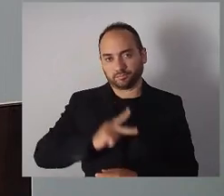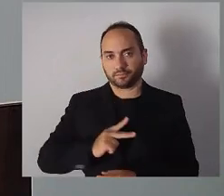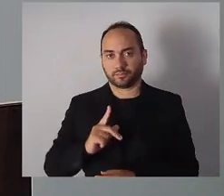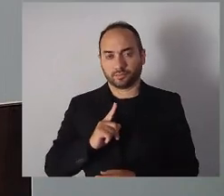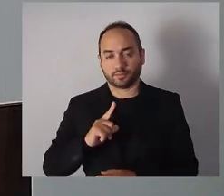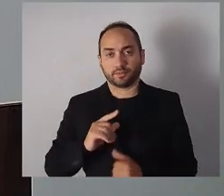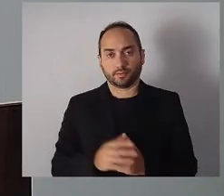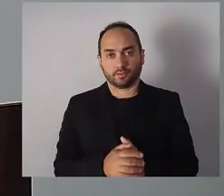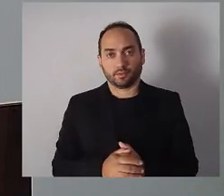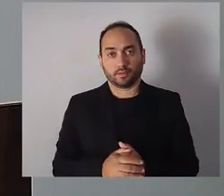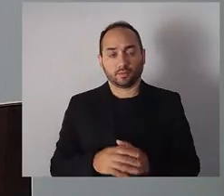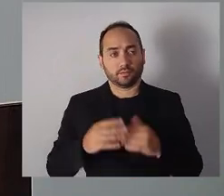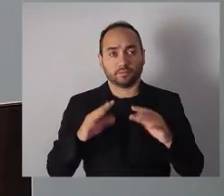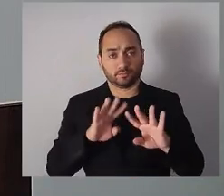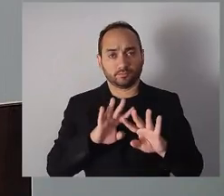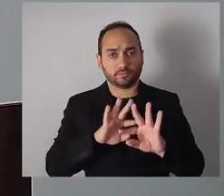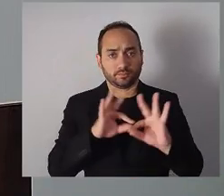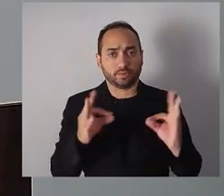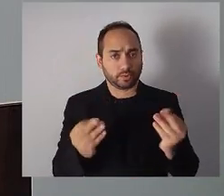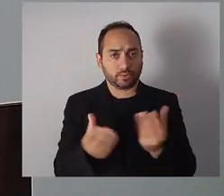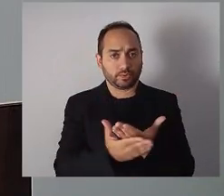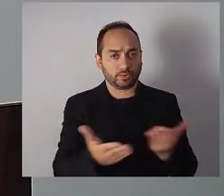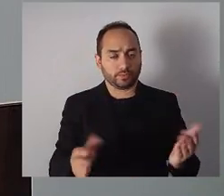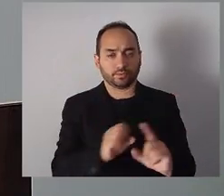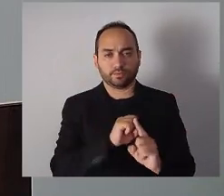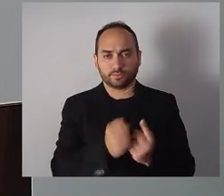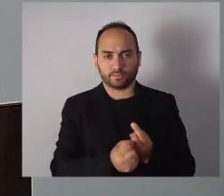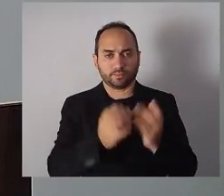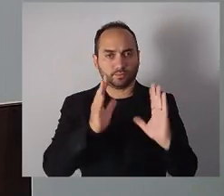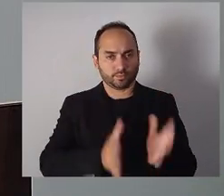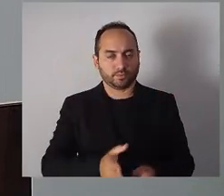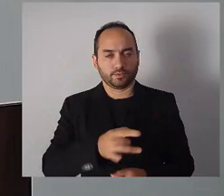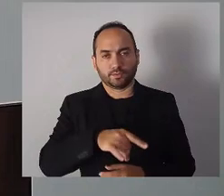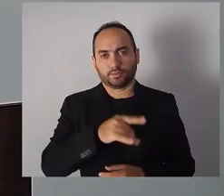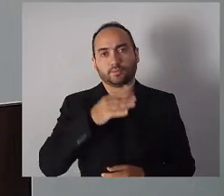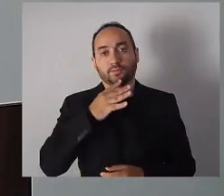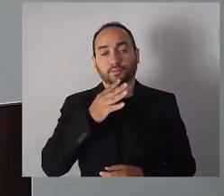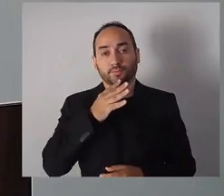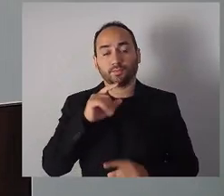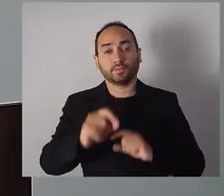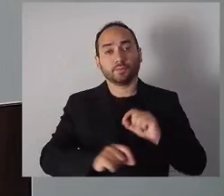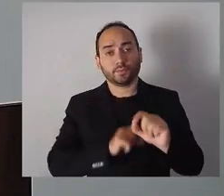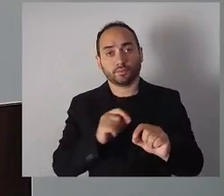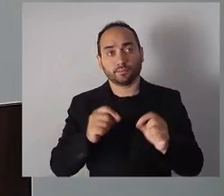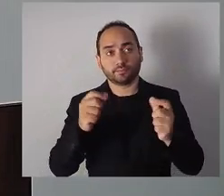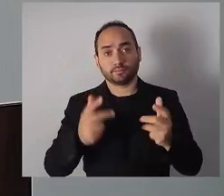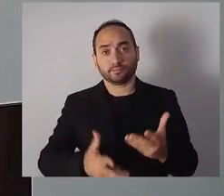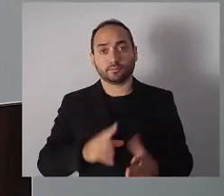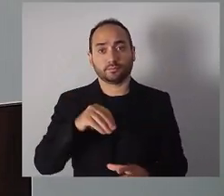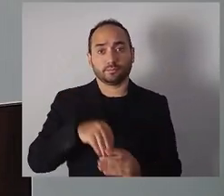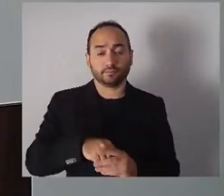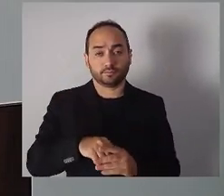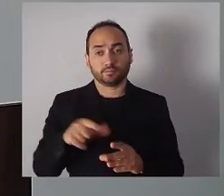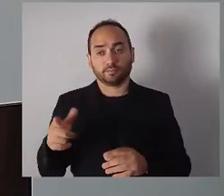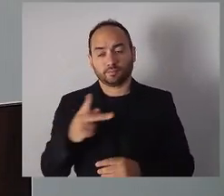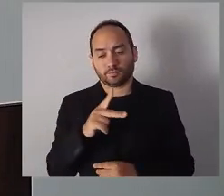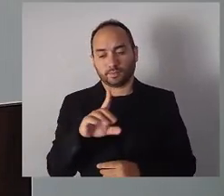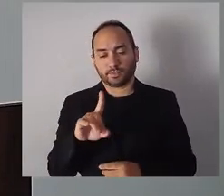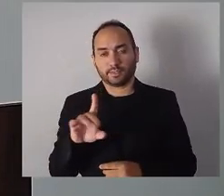pública e notória para toda a sociedade a crise interna que aconteceu no